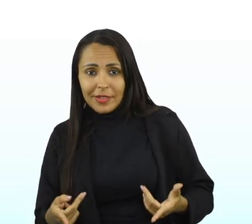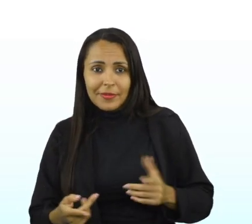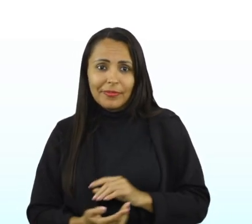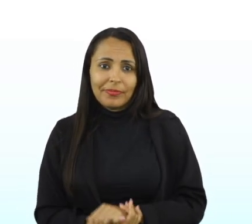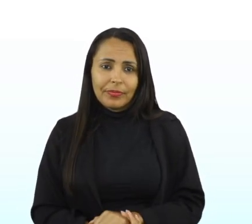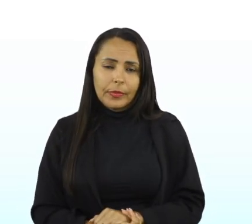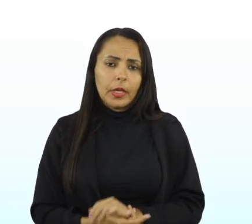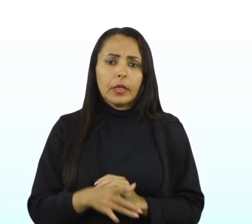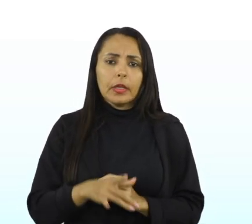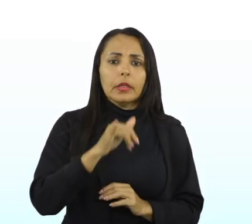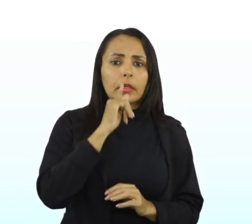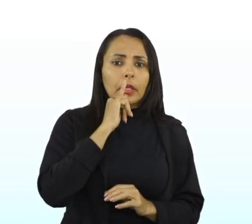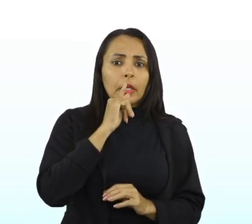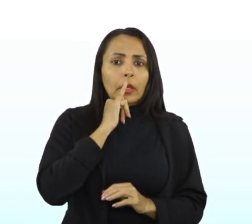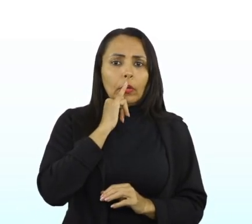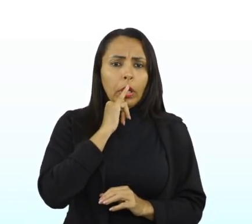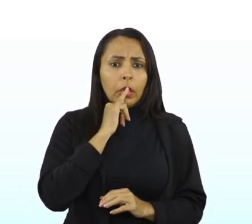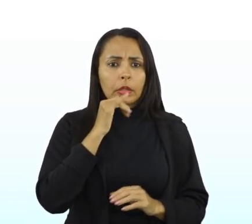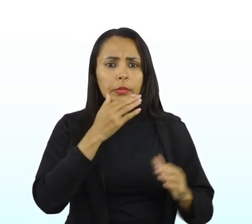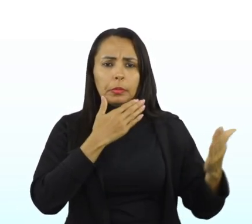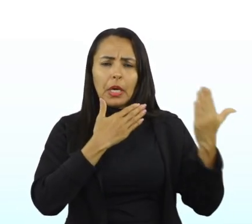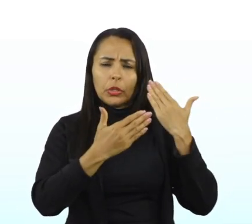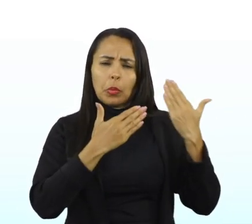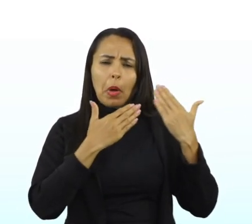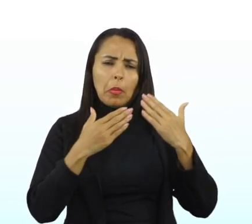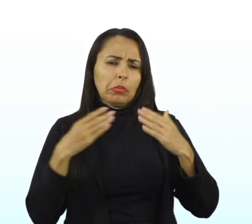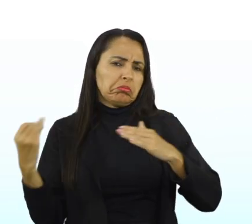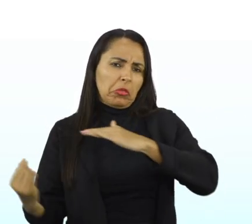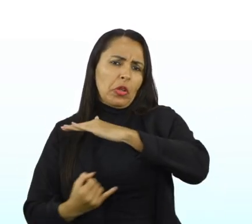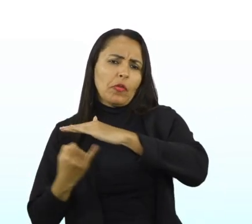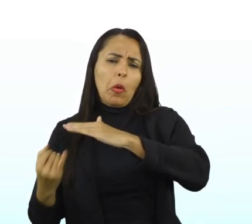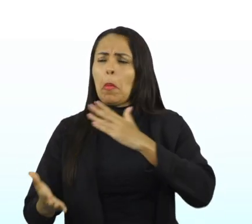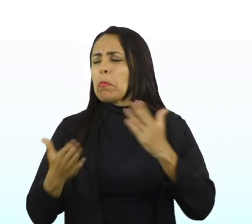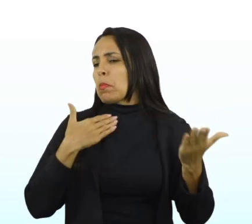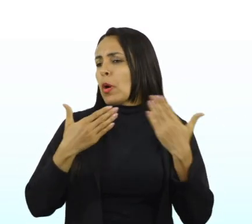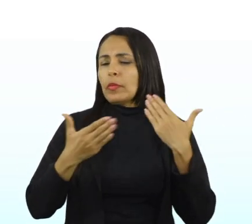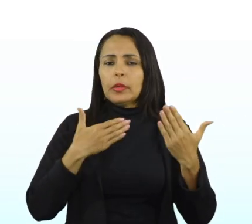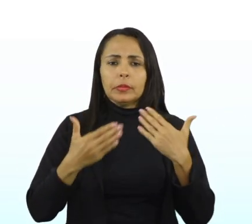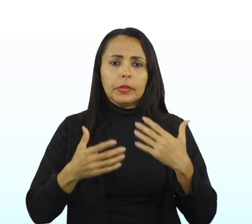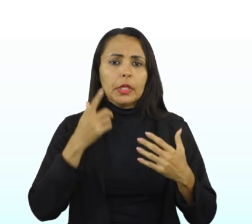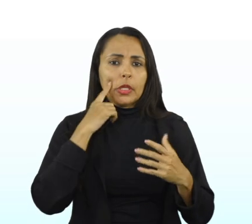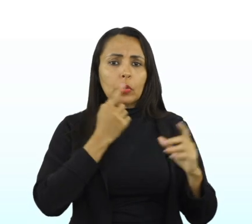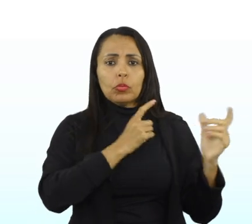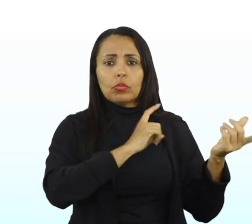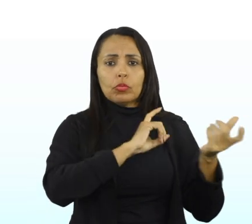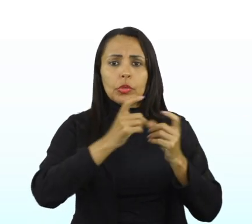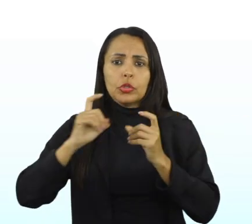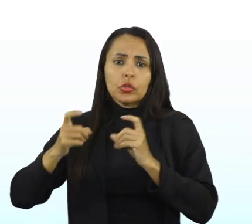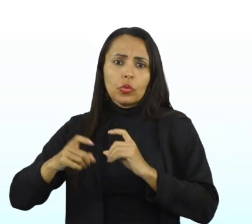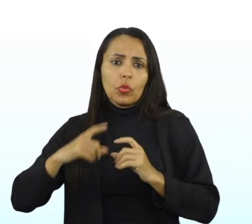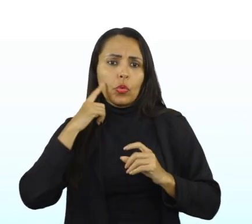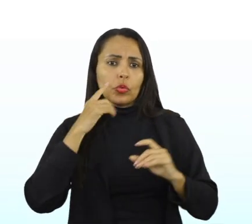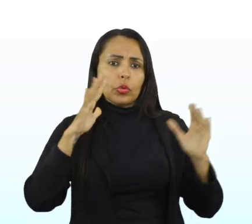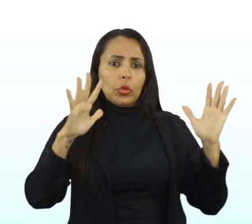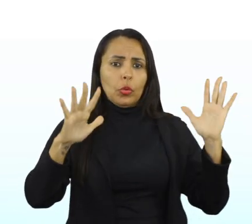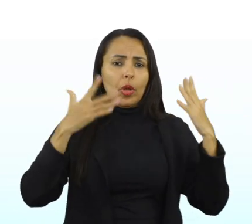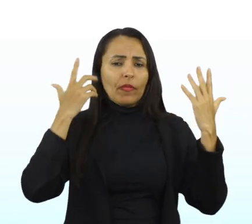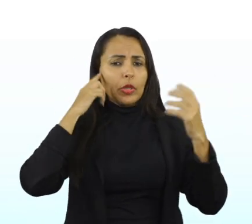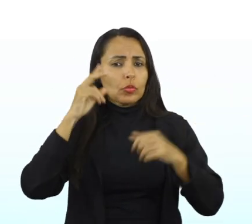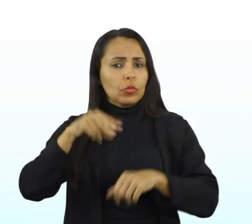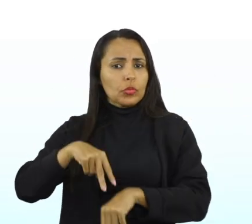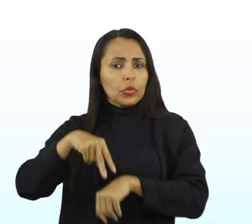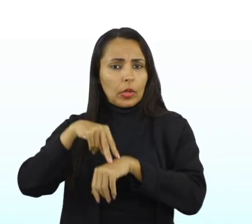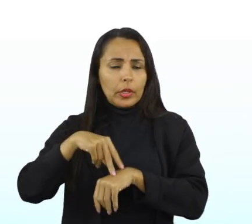diferente. Exemplo disso, citamos um bate-papo informal e um discurso proferido em um evento